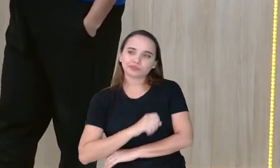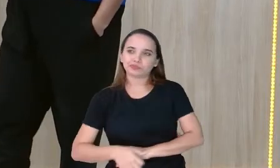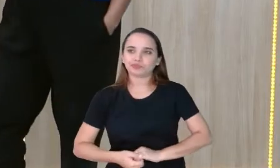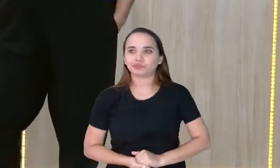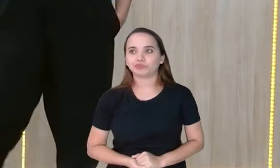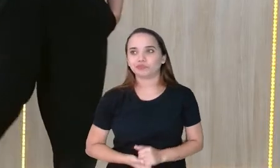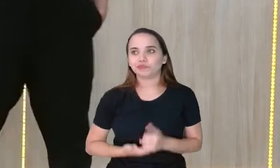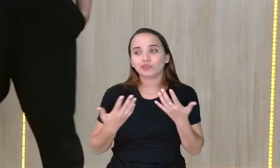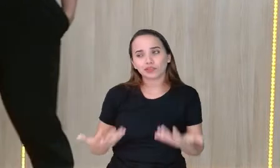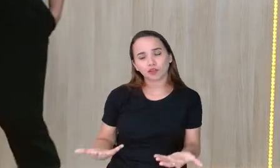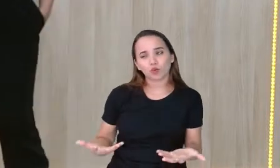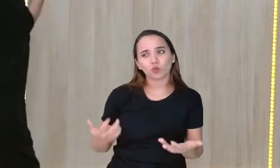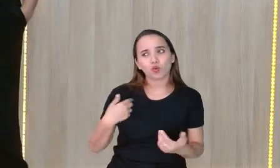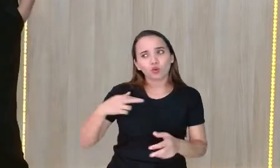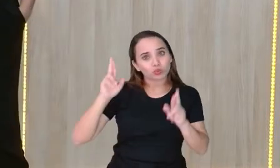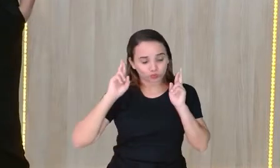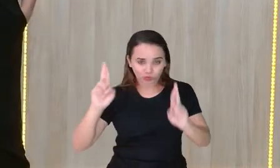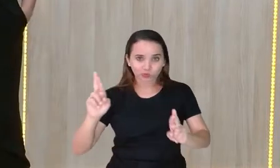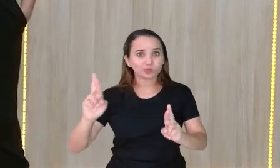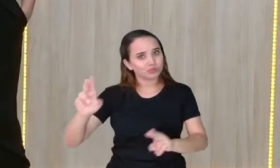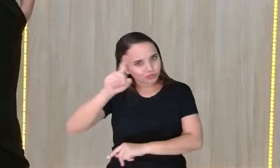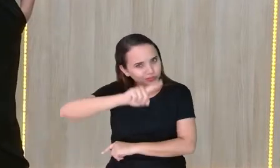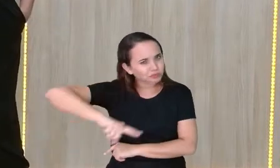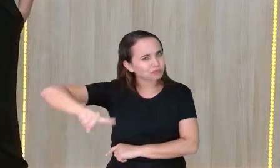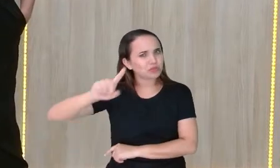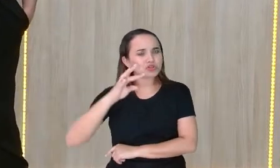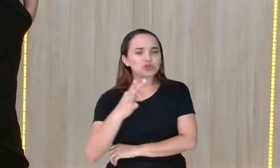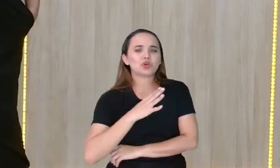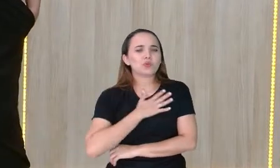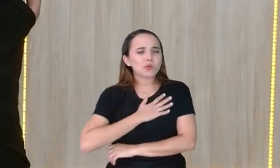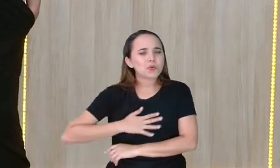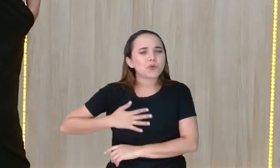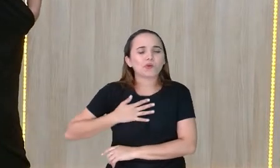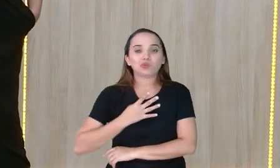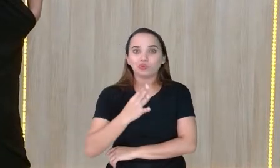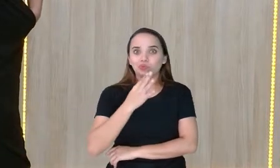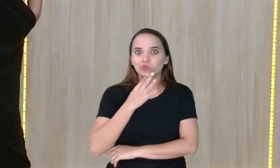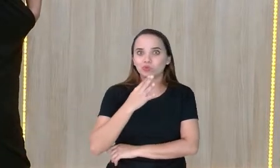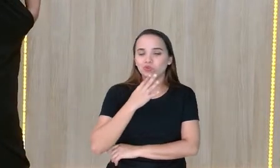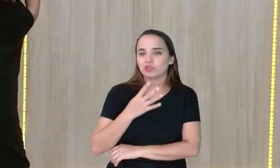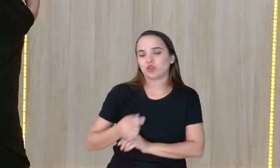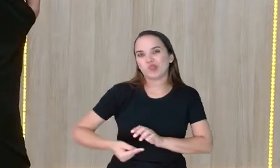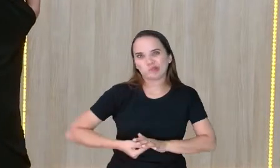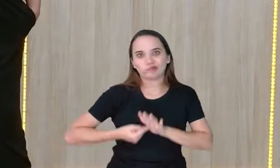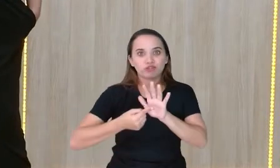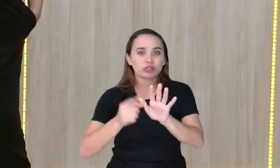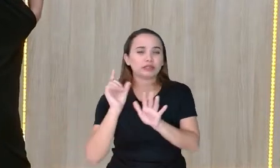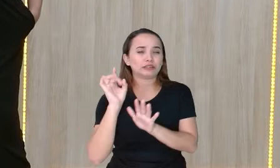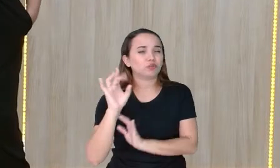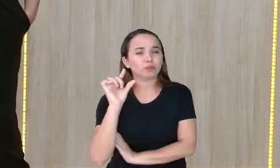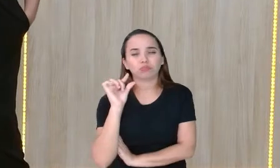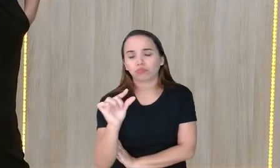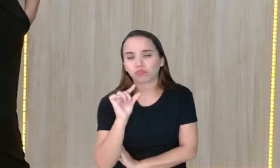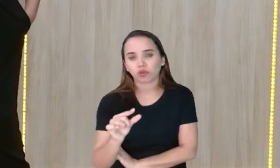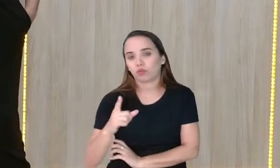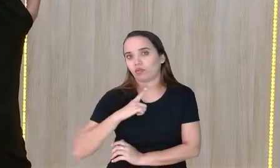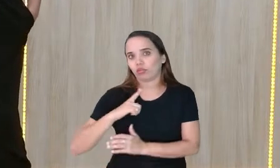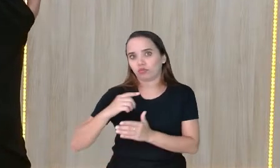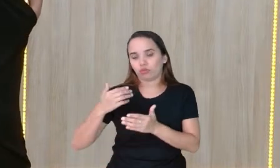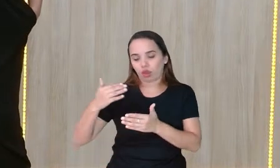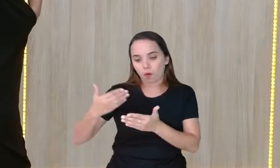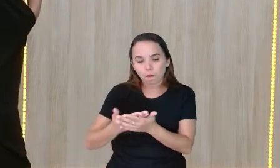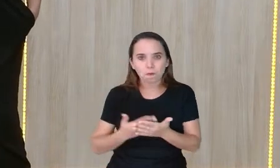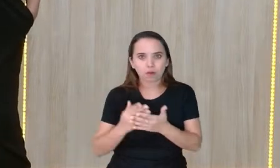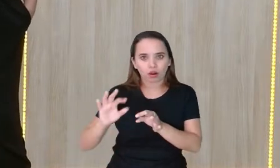E aí, eu espero que vocês tenham gostado de conhecer, tá? Leiam. Eu trouxe só alguns, né, para não ficar uma aula gigante. E se